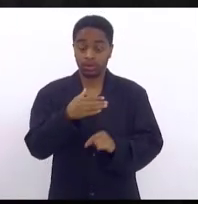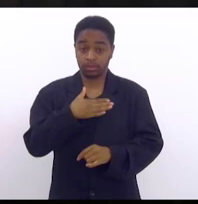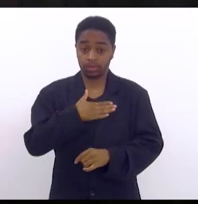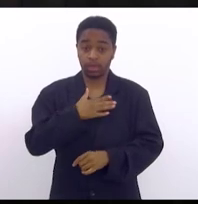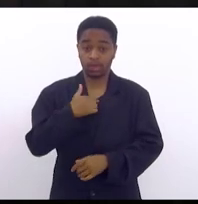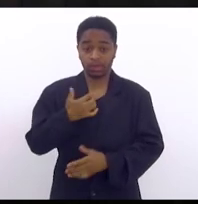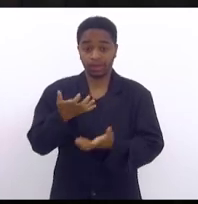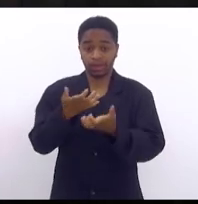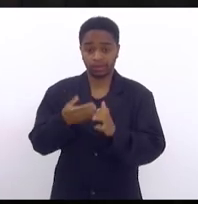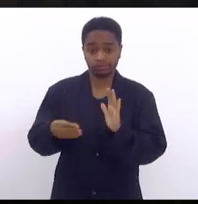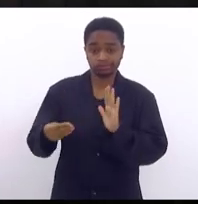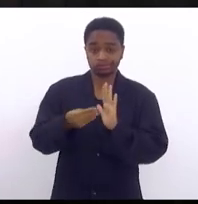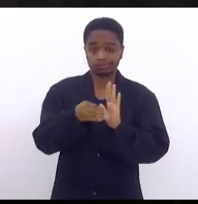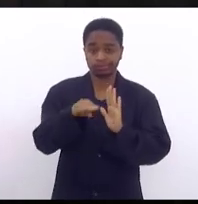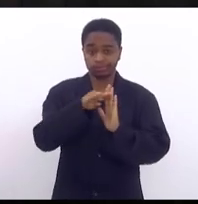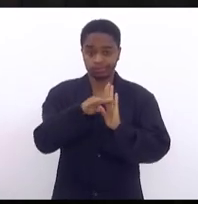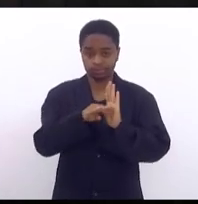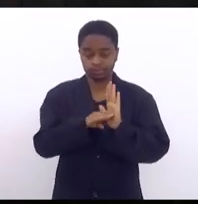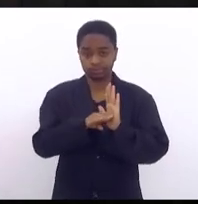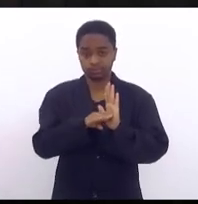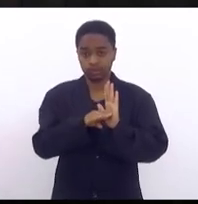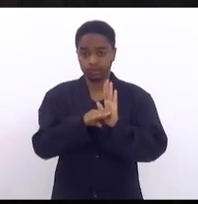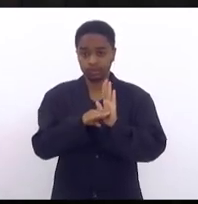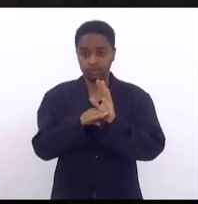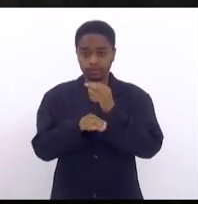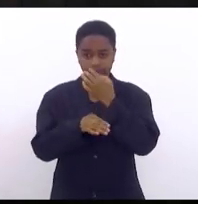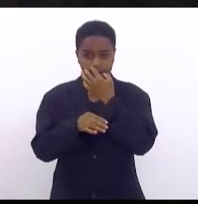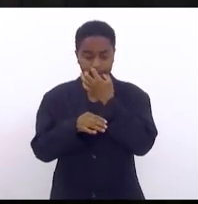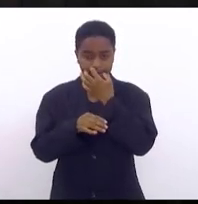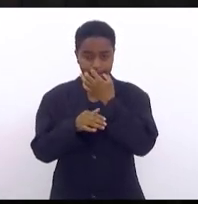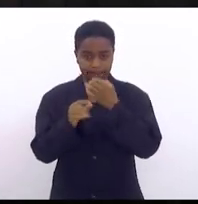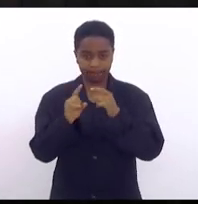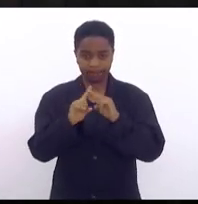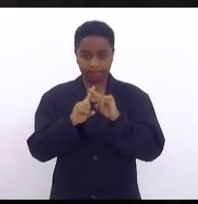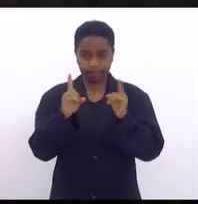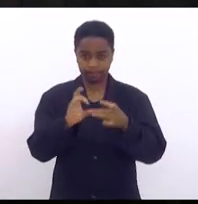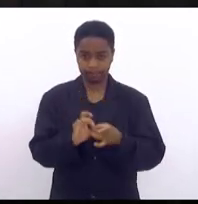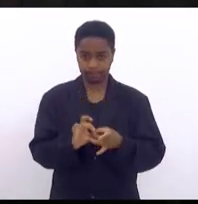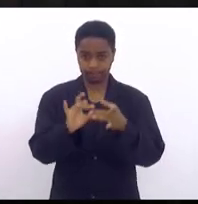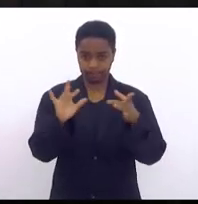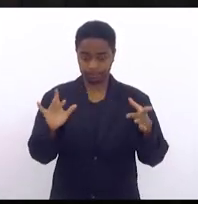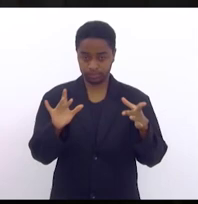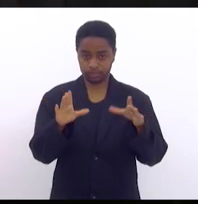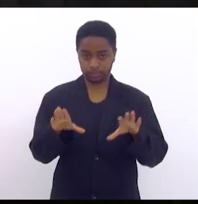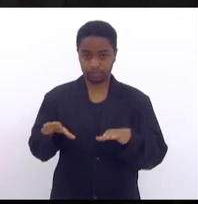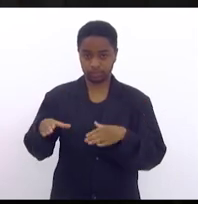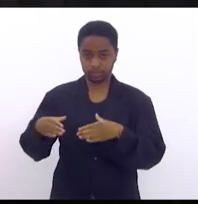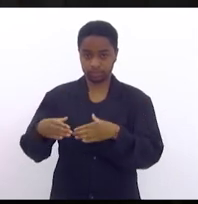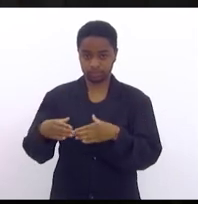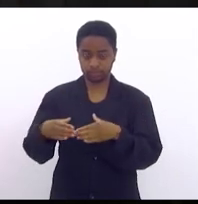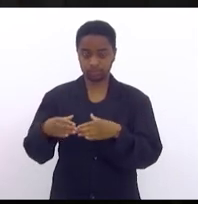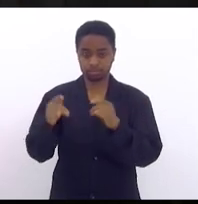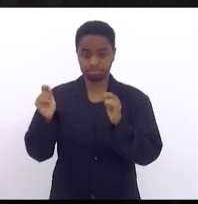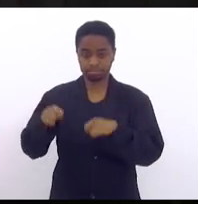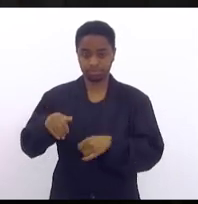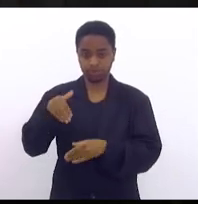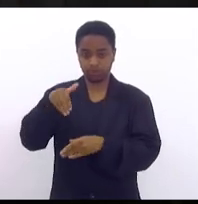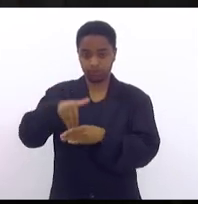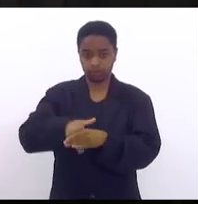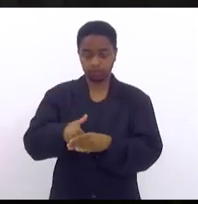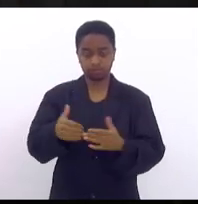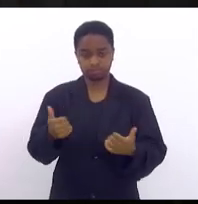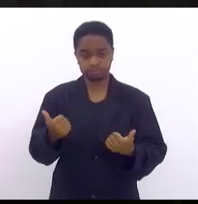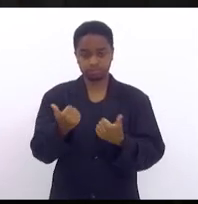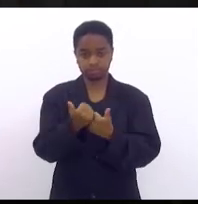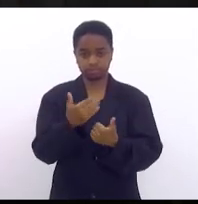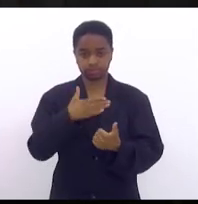pauta, viesse a pauta e liberou a sua bancada para votar favorável ao meu